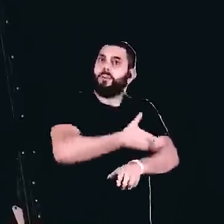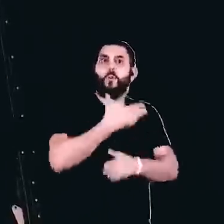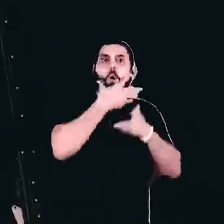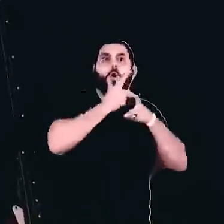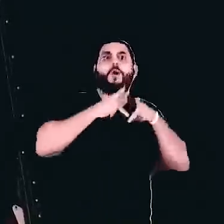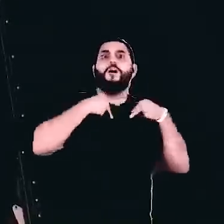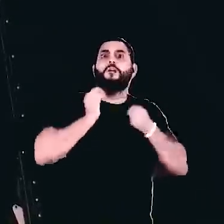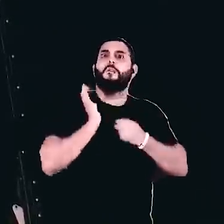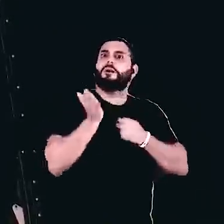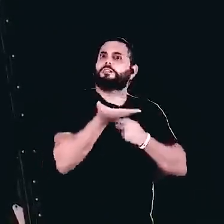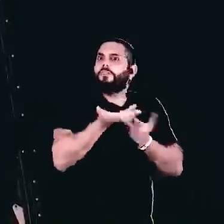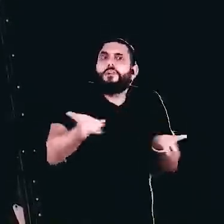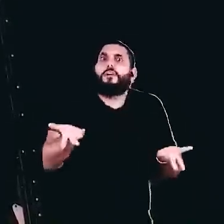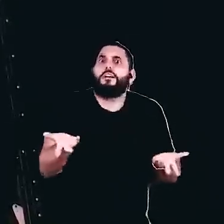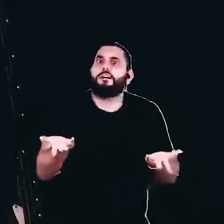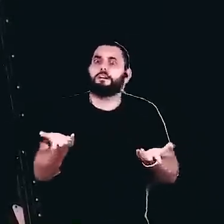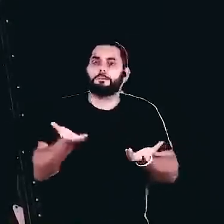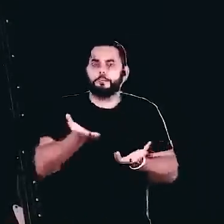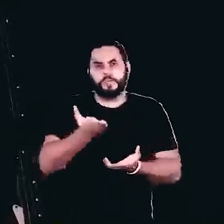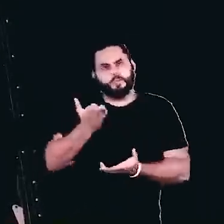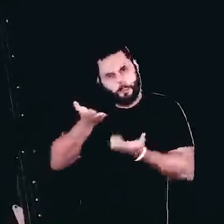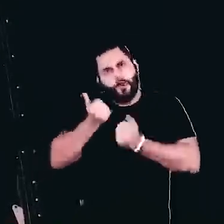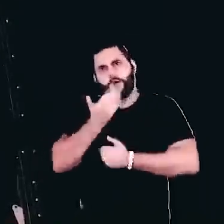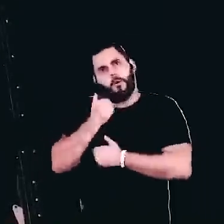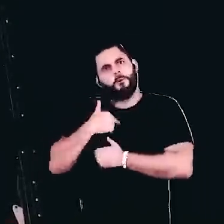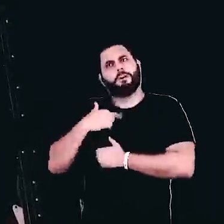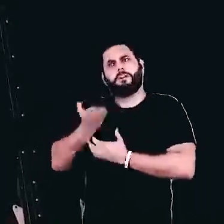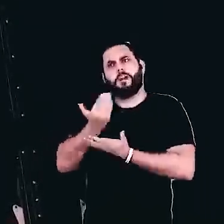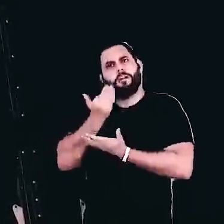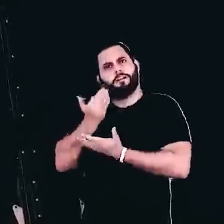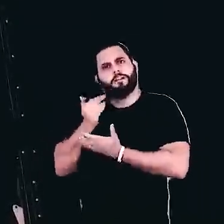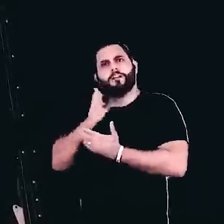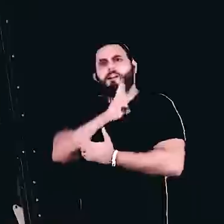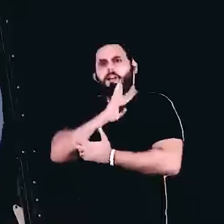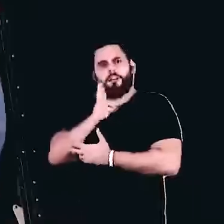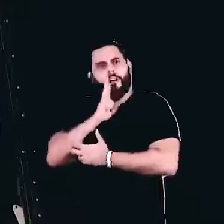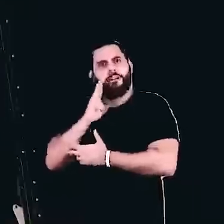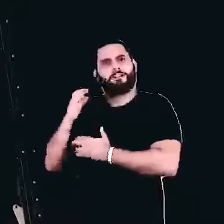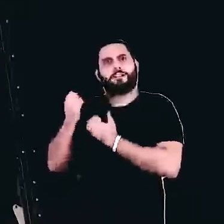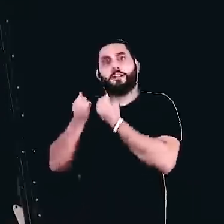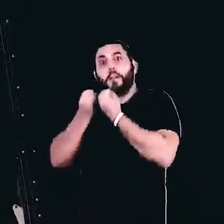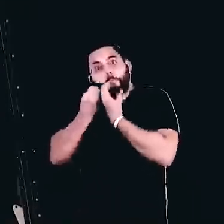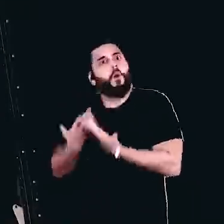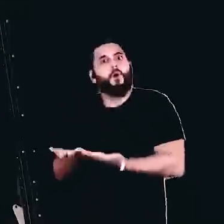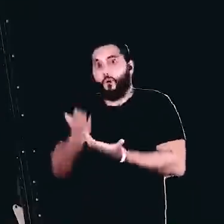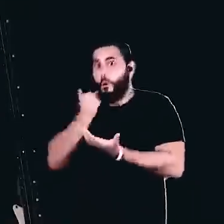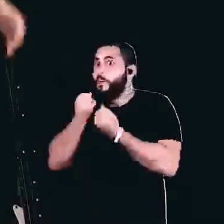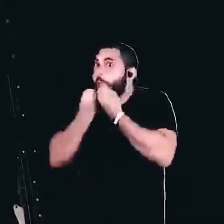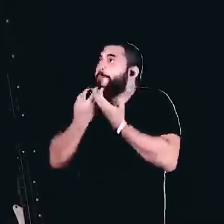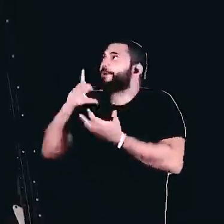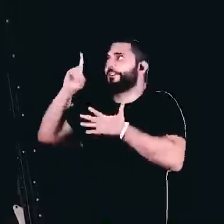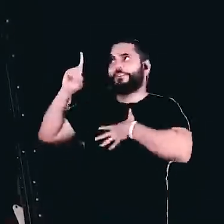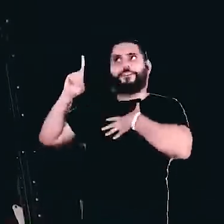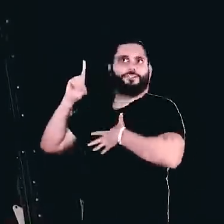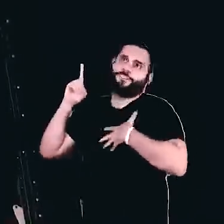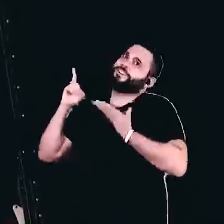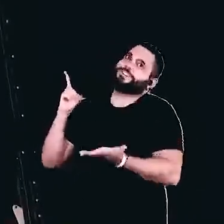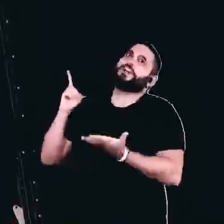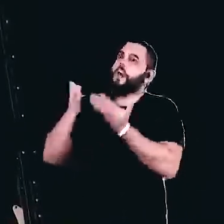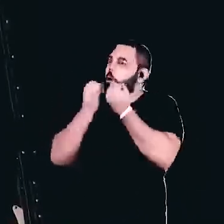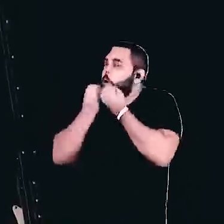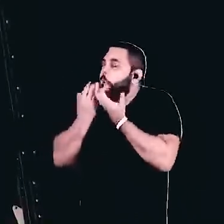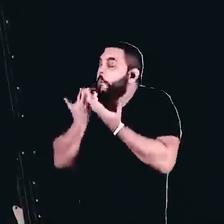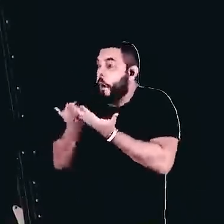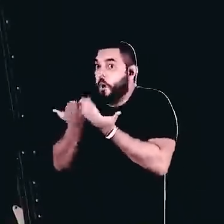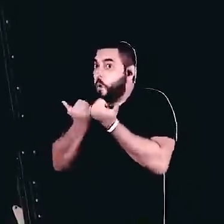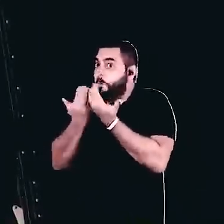Deus é diferente da do mundo. Eu não estou dizendo que você não pode comer num restaurante chique. Coma, que glória a Deus, comer é bom. E Deus fica feliz também quando a gente come